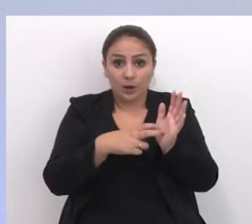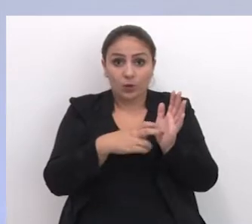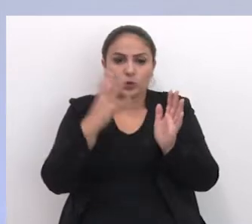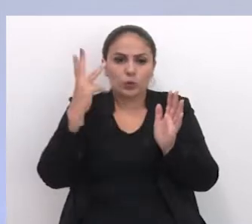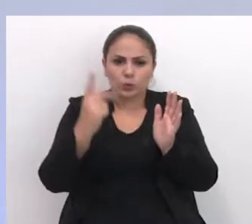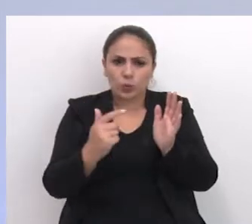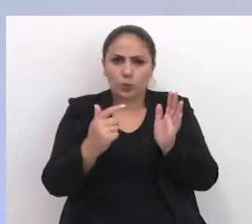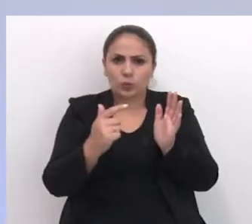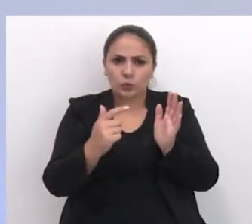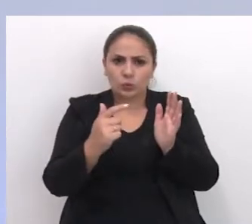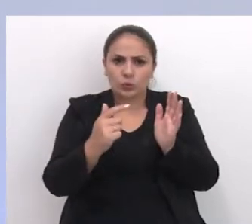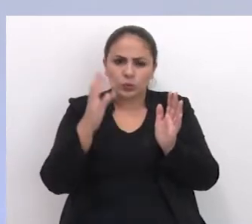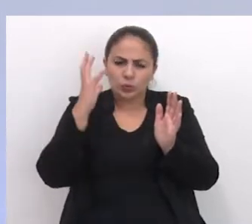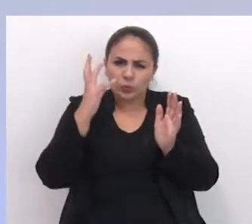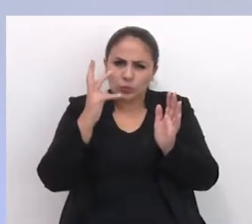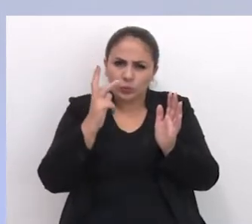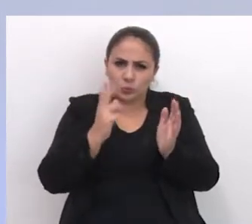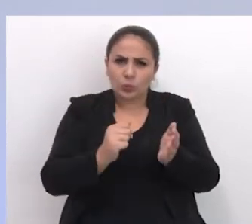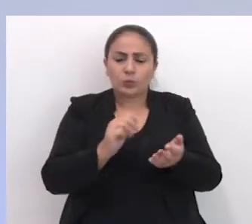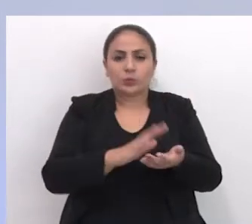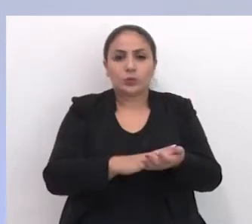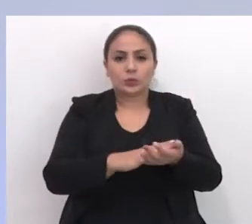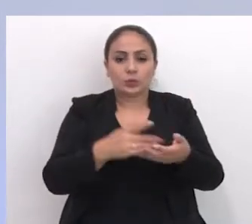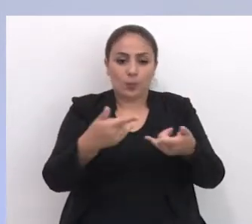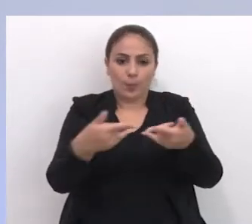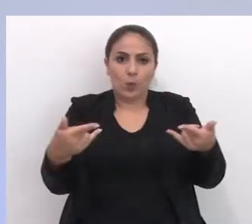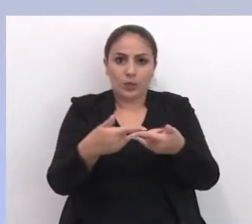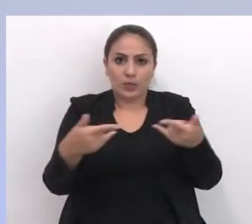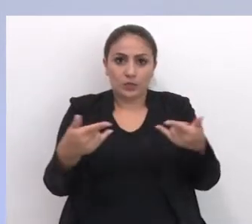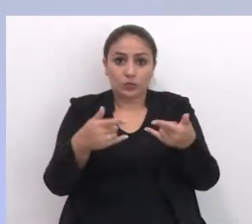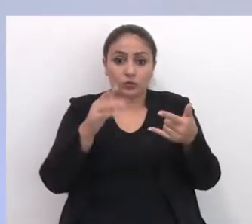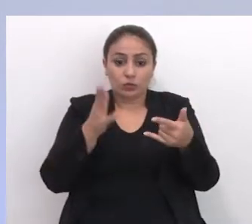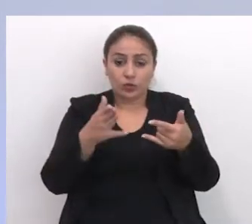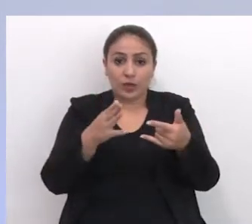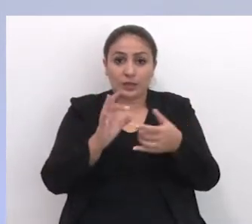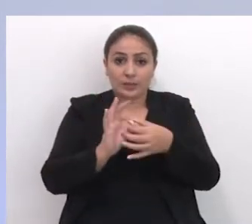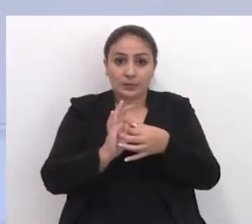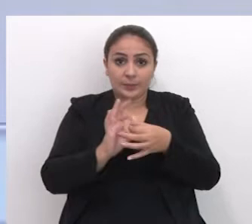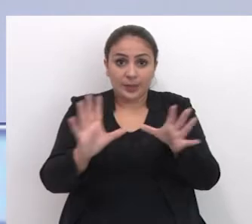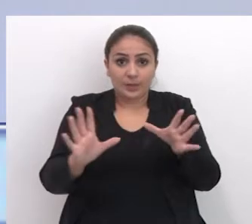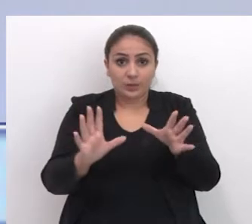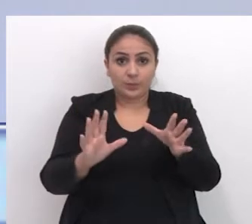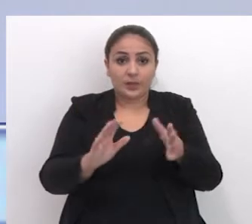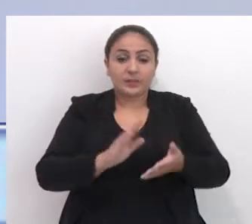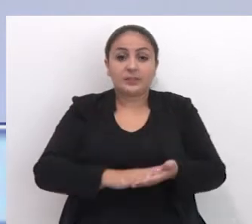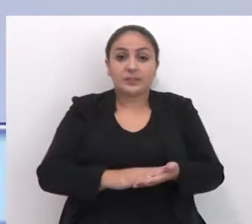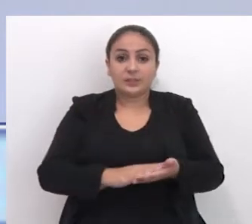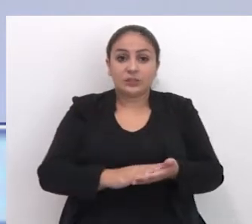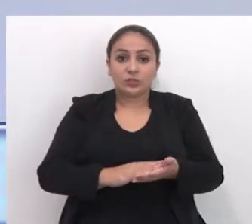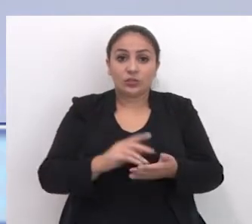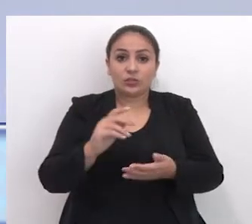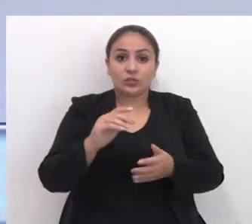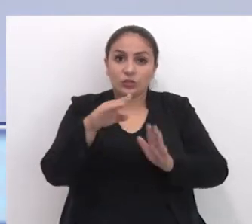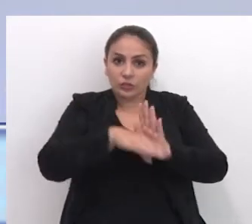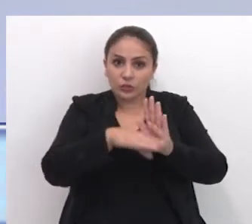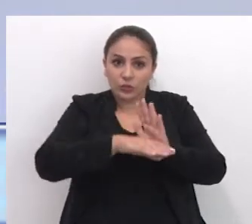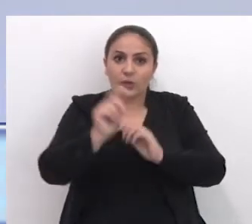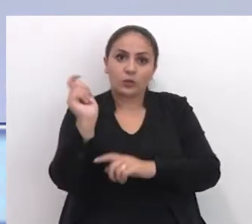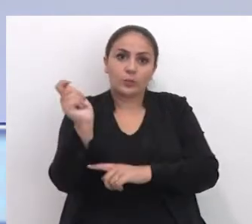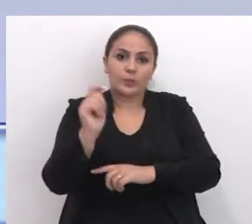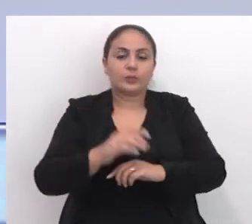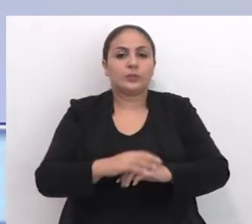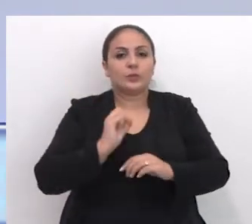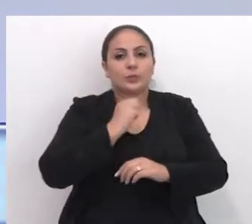que todos os boletos foram lançados em débito direto autorizado. Informações pelo telefone